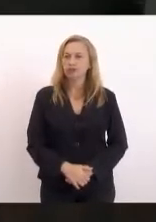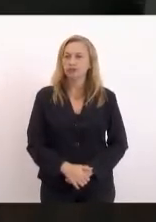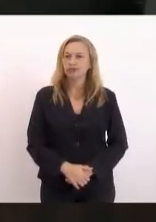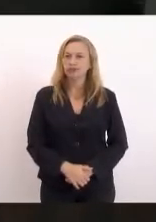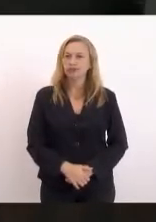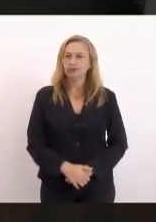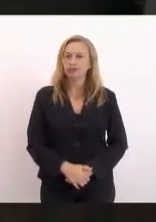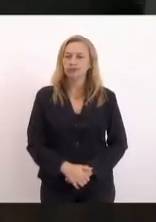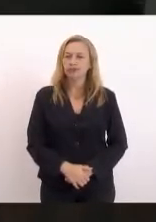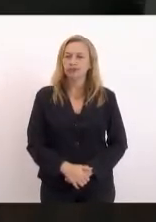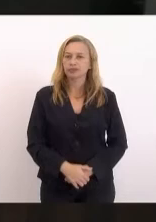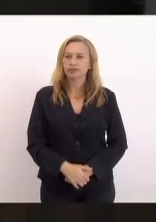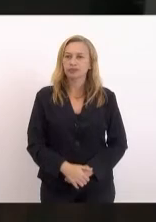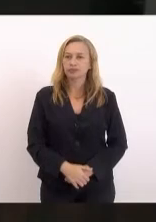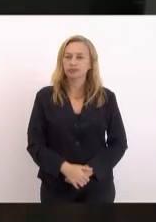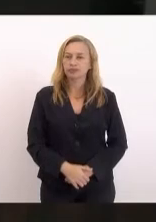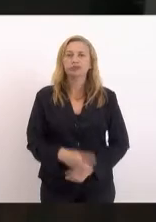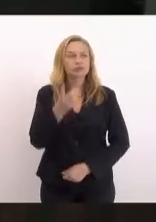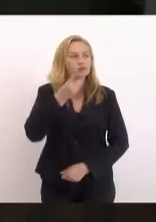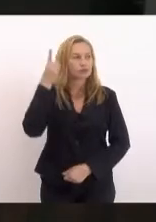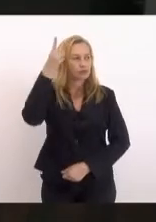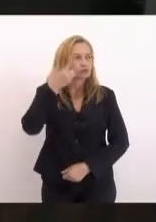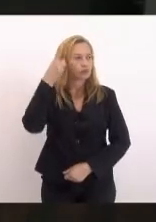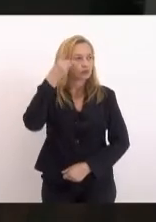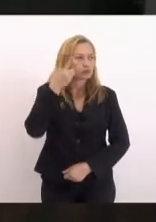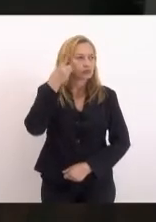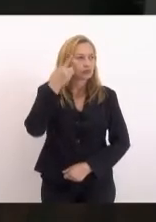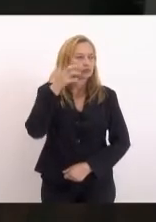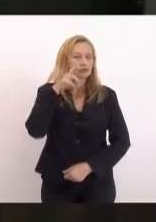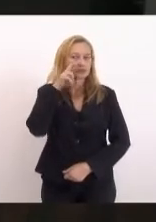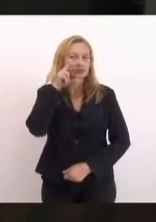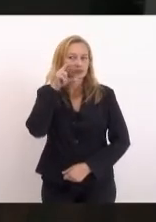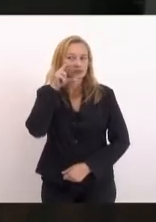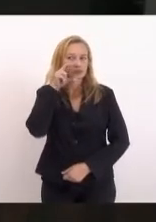Deputado Bruno Dauari. Deputado Rosenberg Reis.